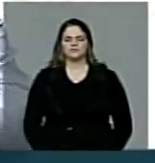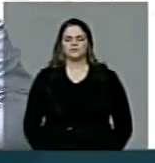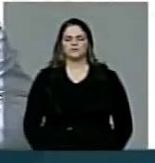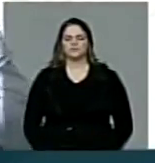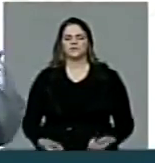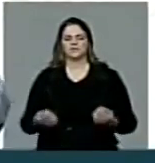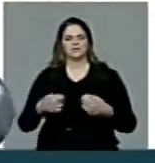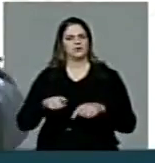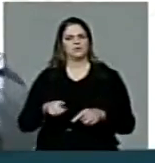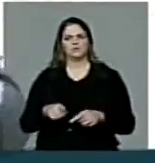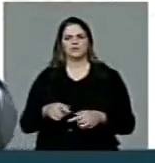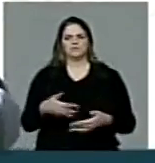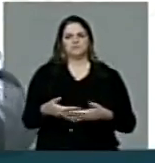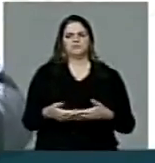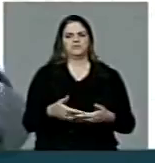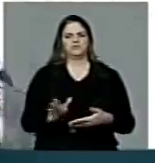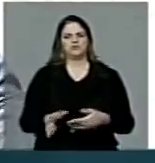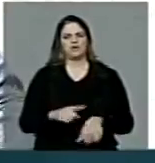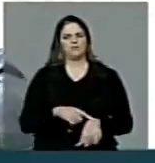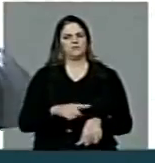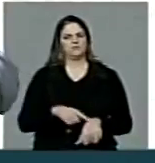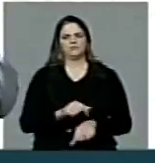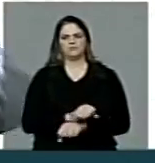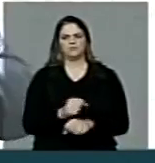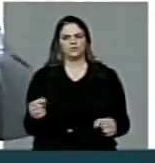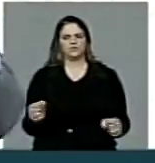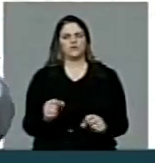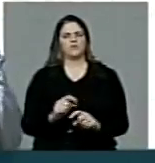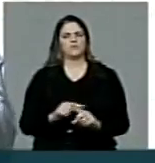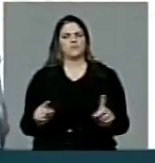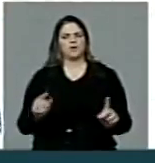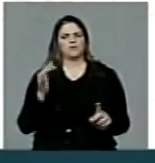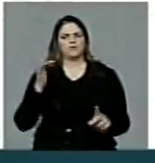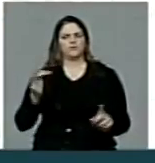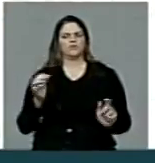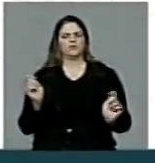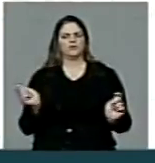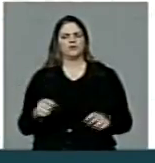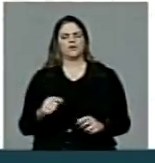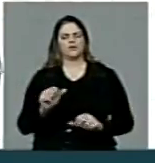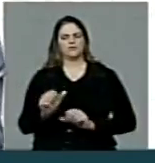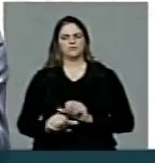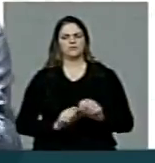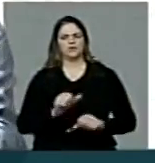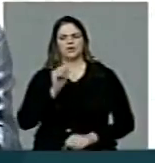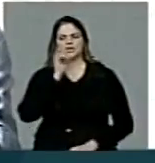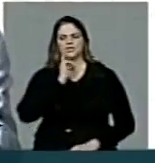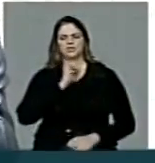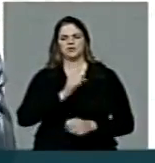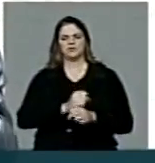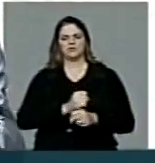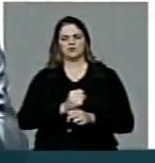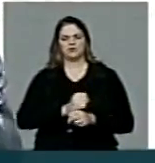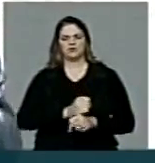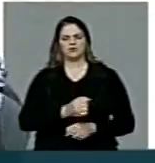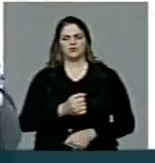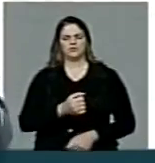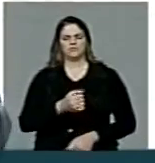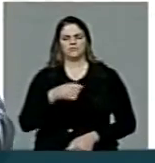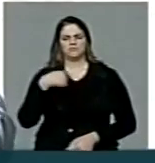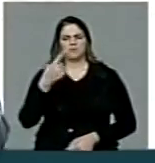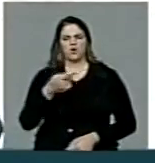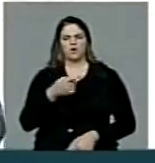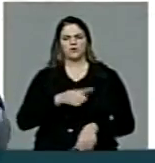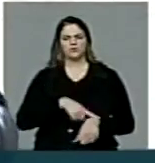vai ser mais, porque não tem condição de mudar. Seria já em 2000, na próxima eleição de prefeito, ou na